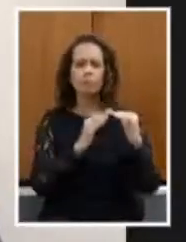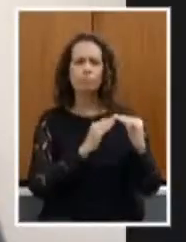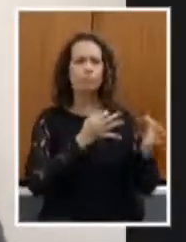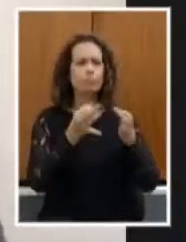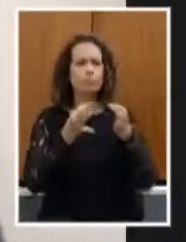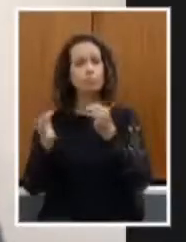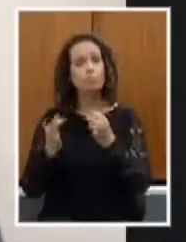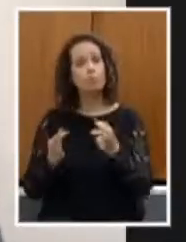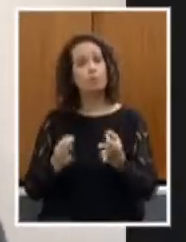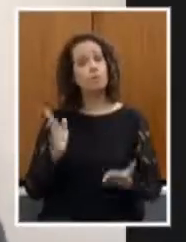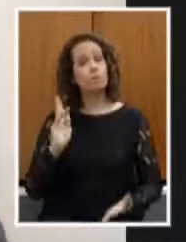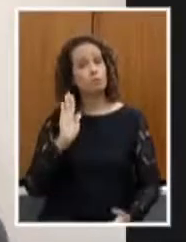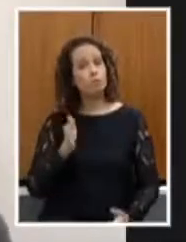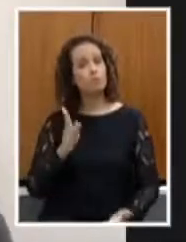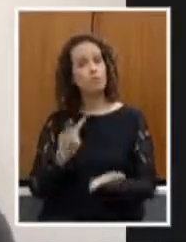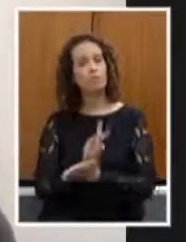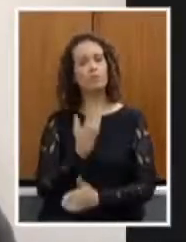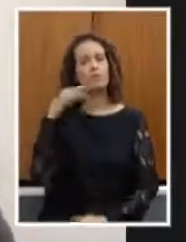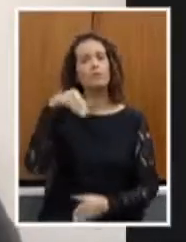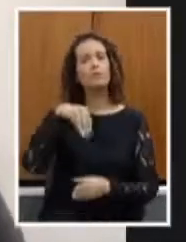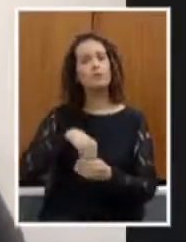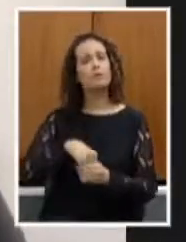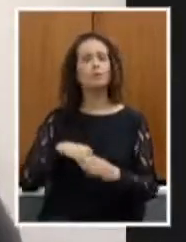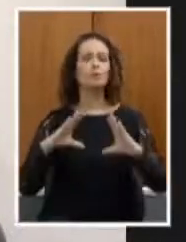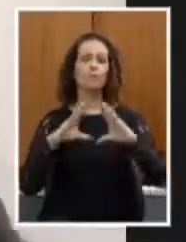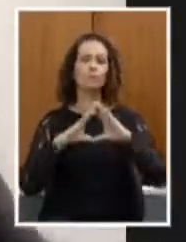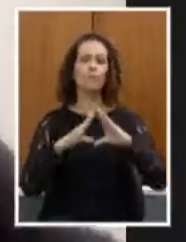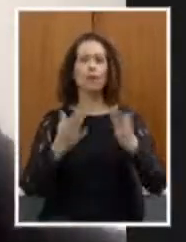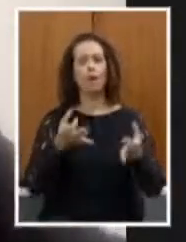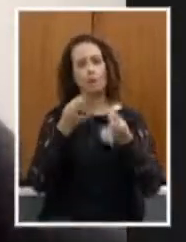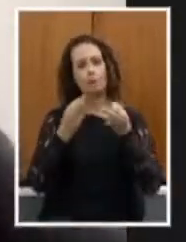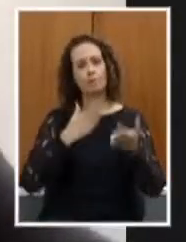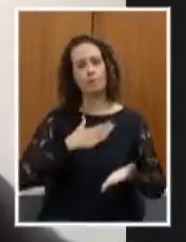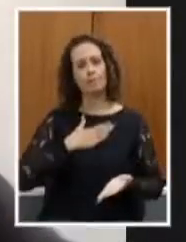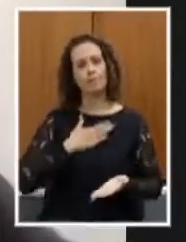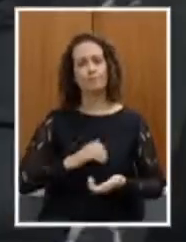na Assembleia. Então, essa é a minha colocação, presidente. Muito obrigado.